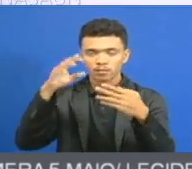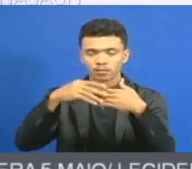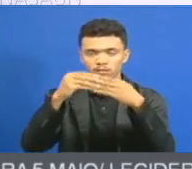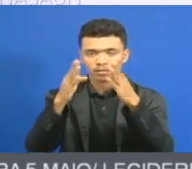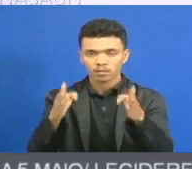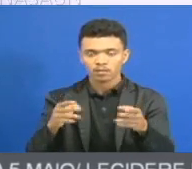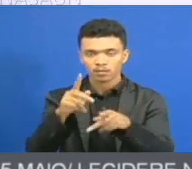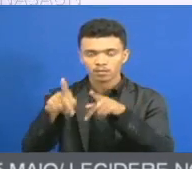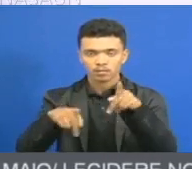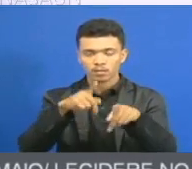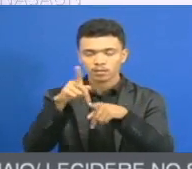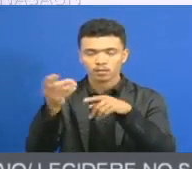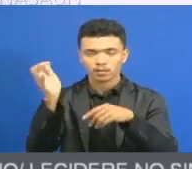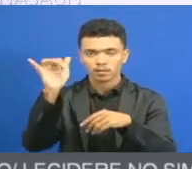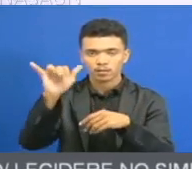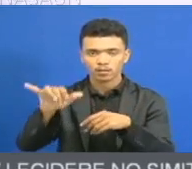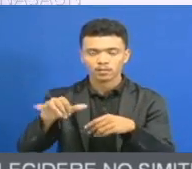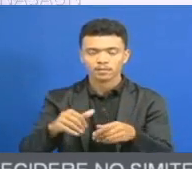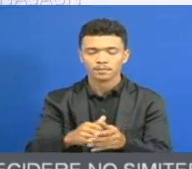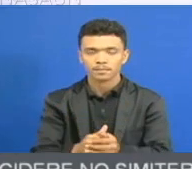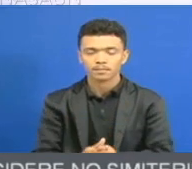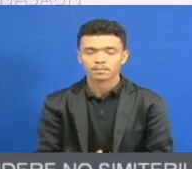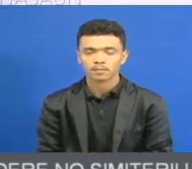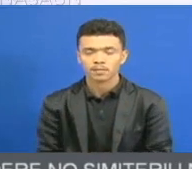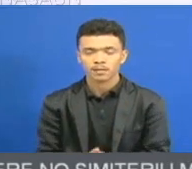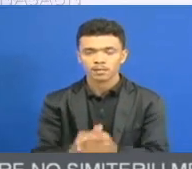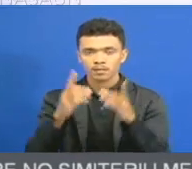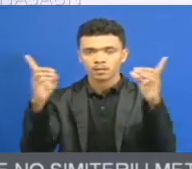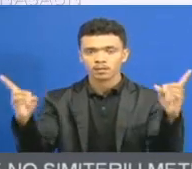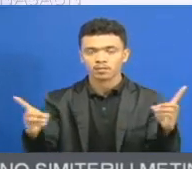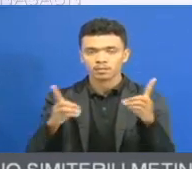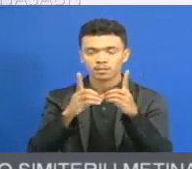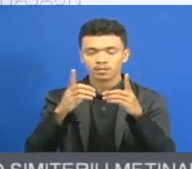sira ne bem sei acontece ia